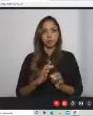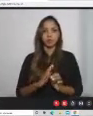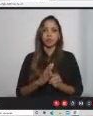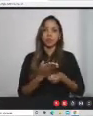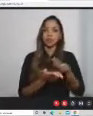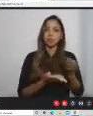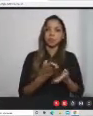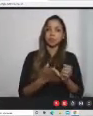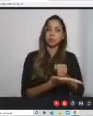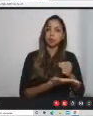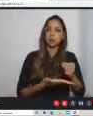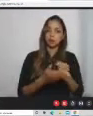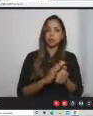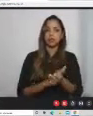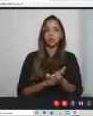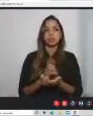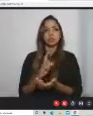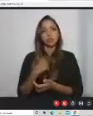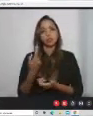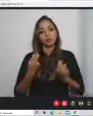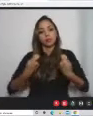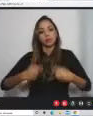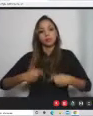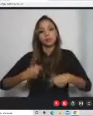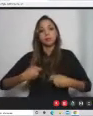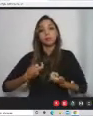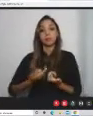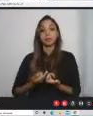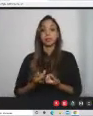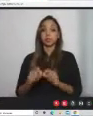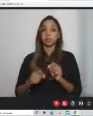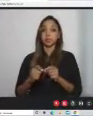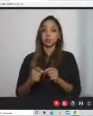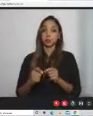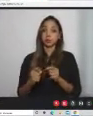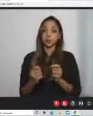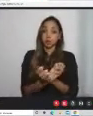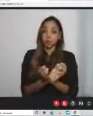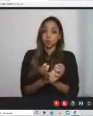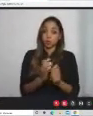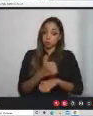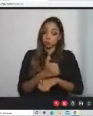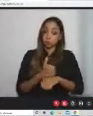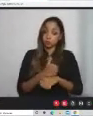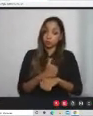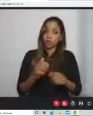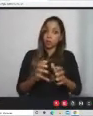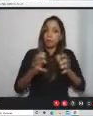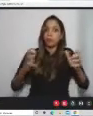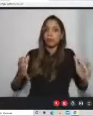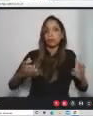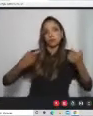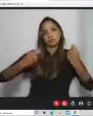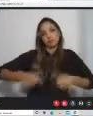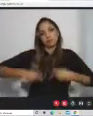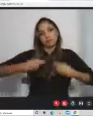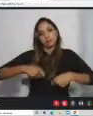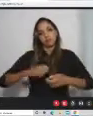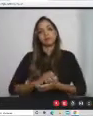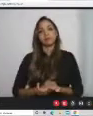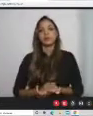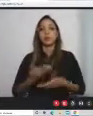só podemos fazer isso incrementando o corpo de profissionais. Hoje, nós fizemos uma solicitação,